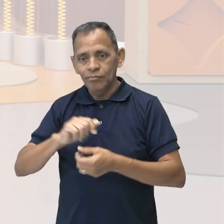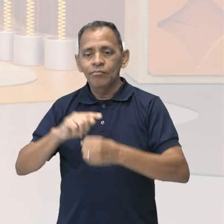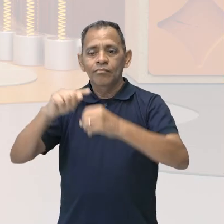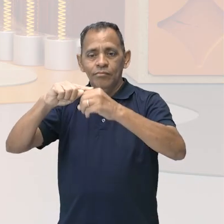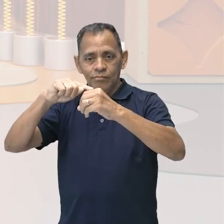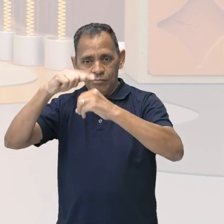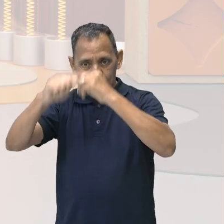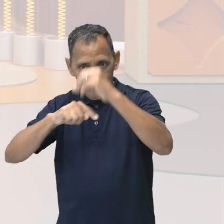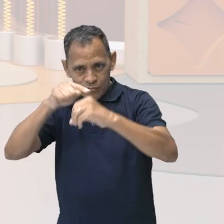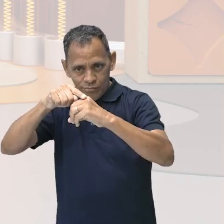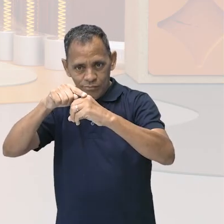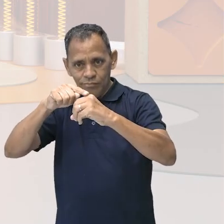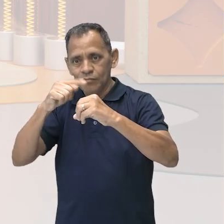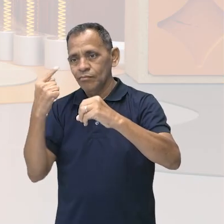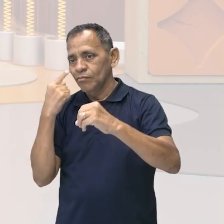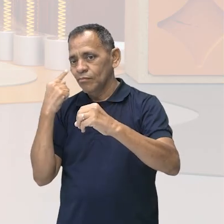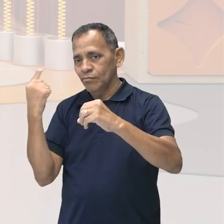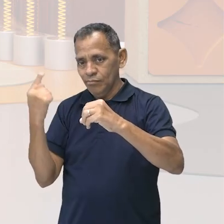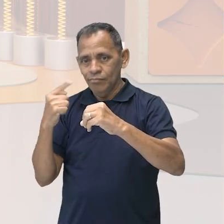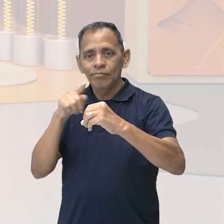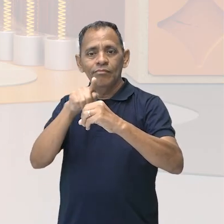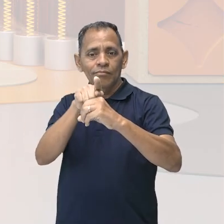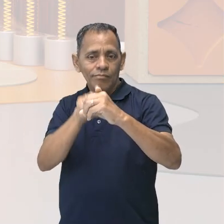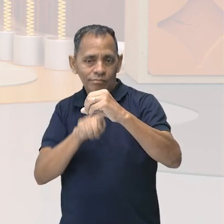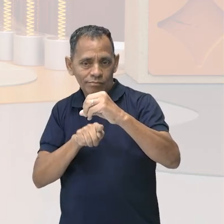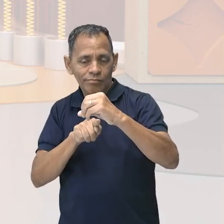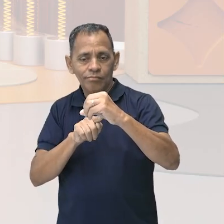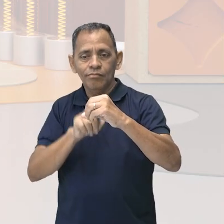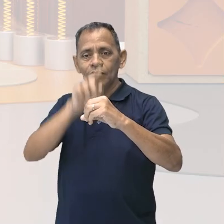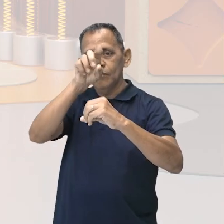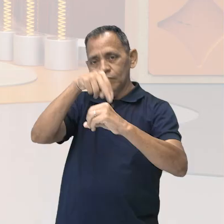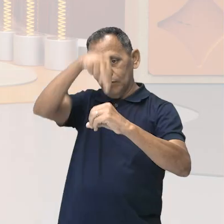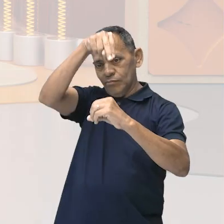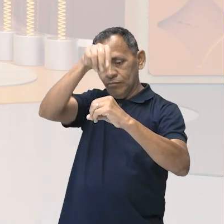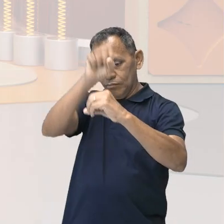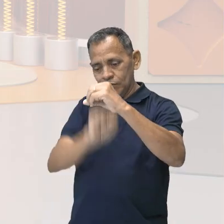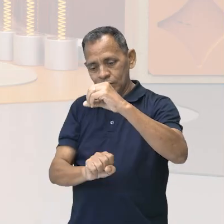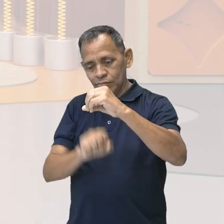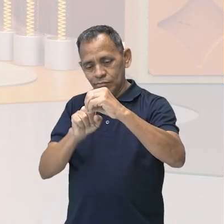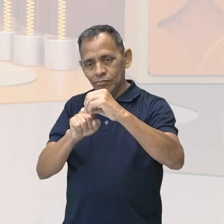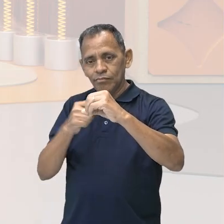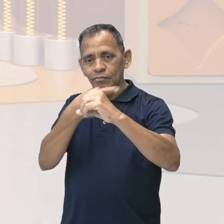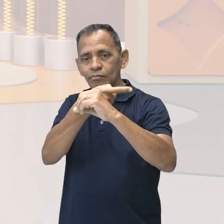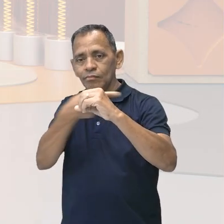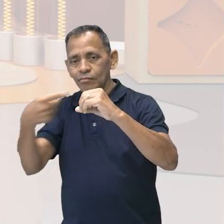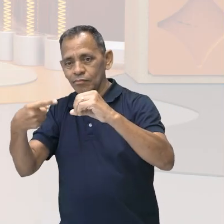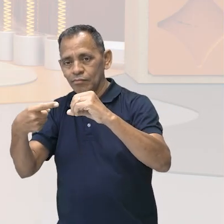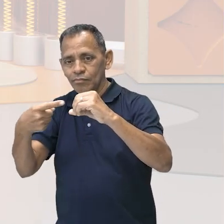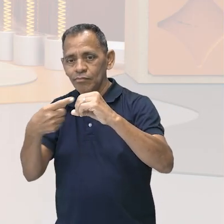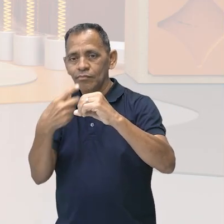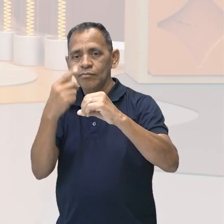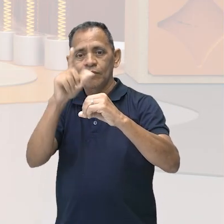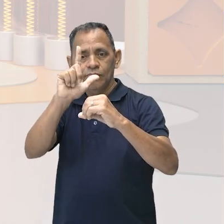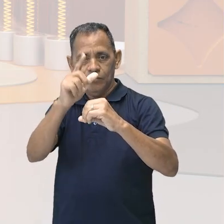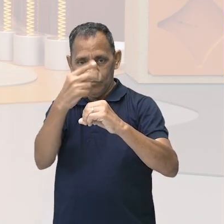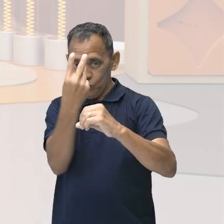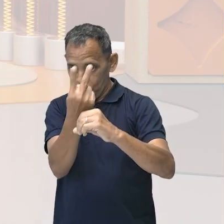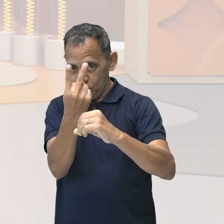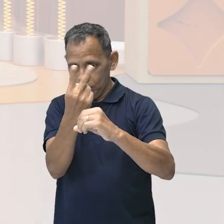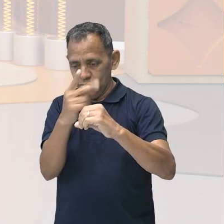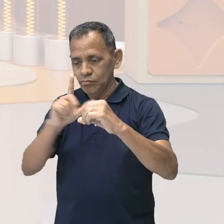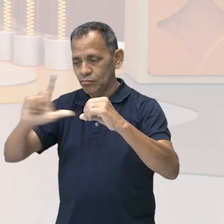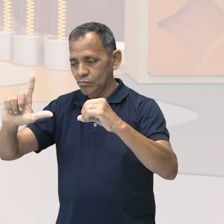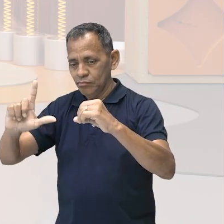aquela linha ali em vermelho, que corta o mundo de norte até o sul e divide o mundo em dois hemisférios,